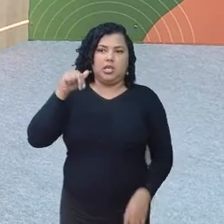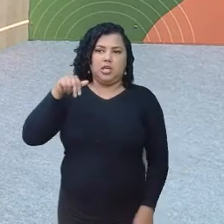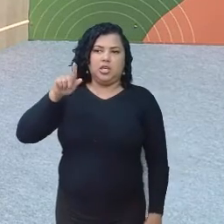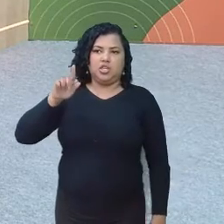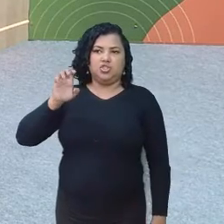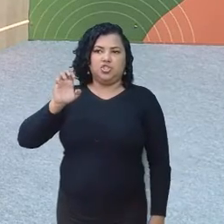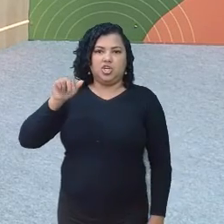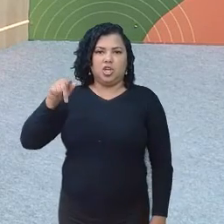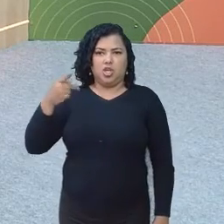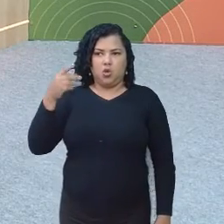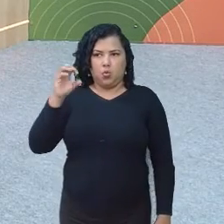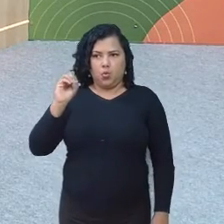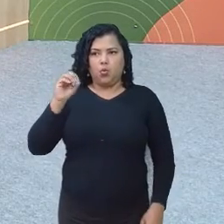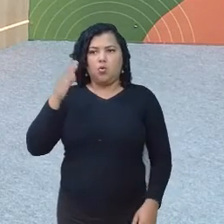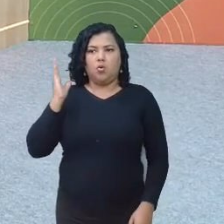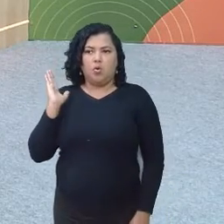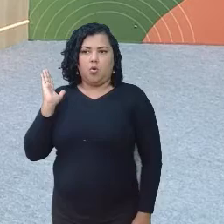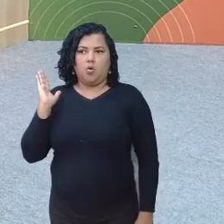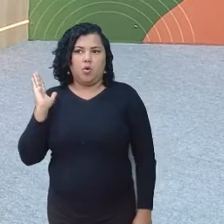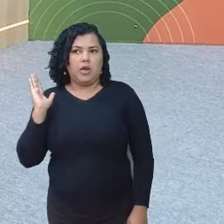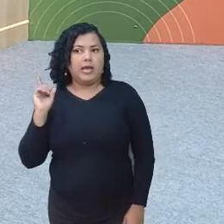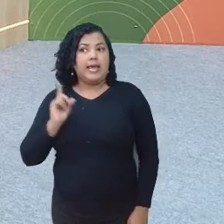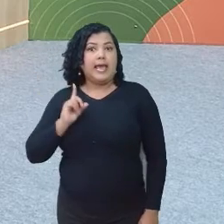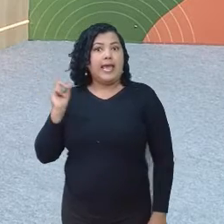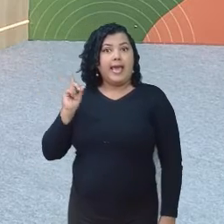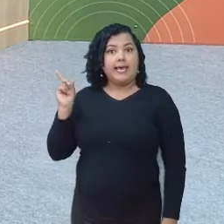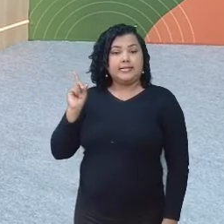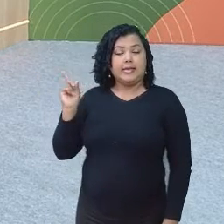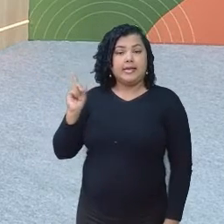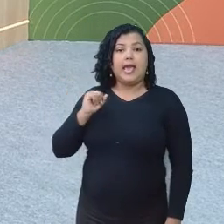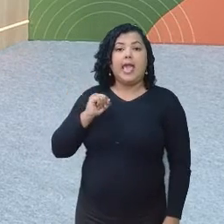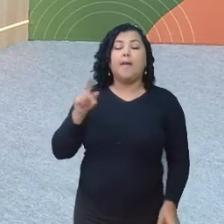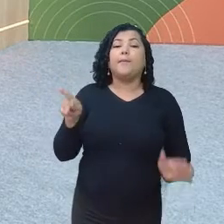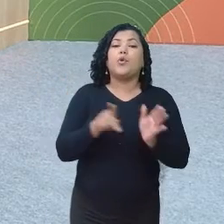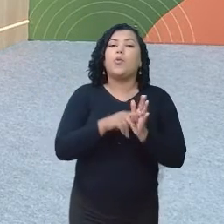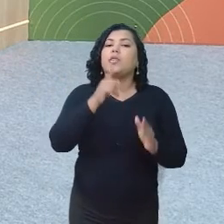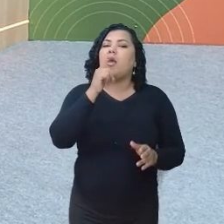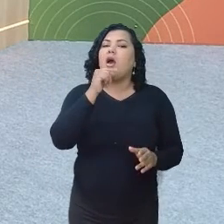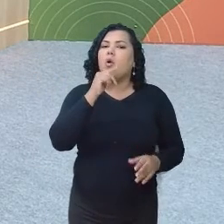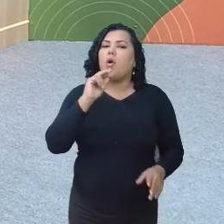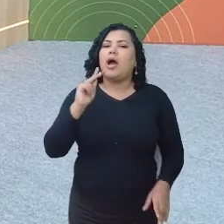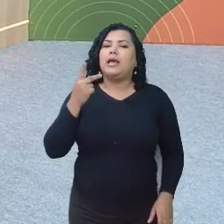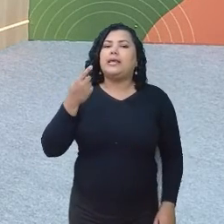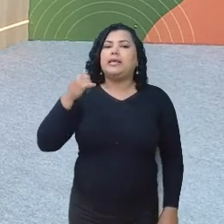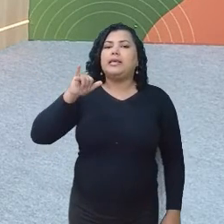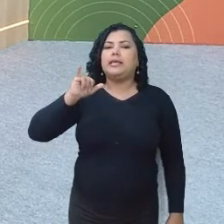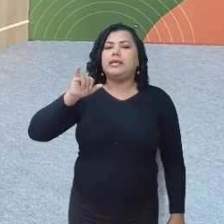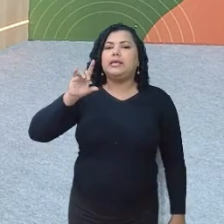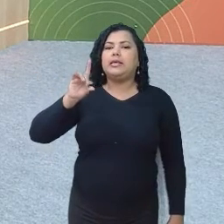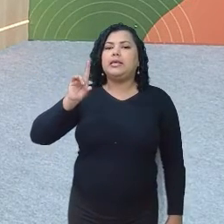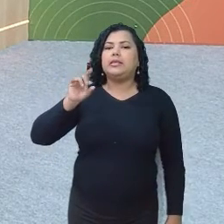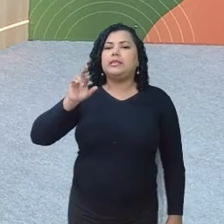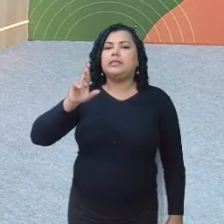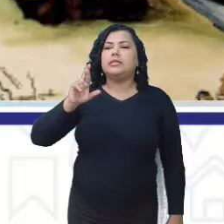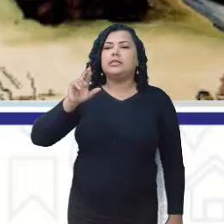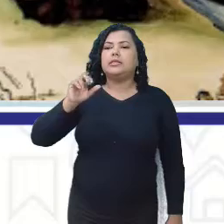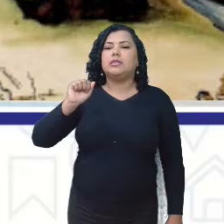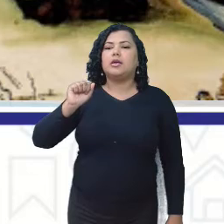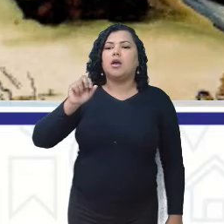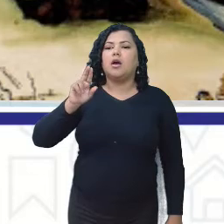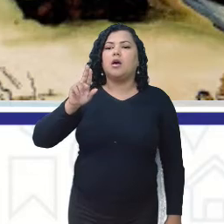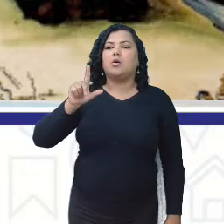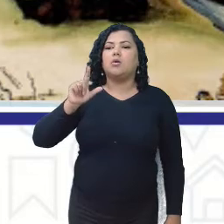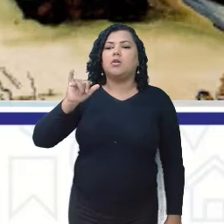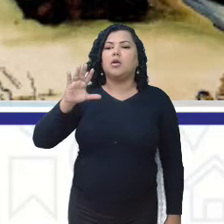um exemplo de um engenho hidráulico. Observa aqui o moinho. Veja aqui, ó, o córrego por onde a água ela